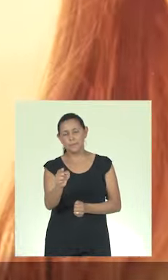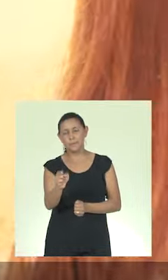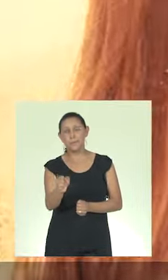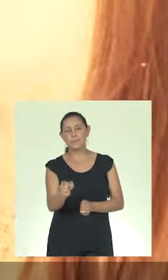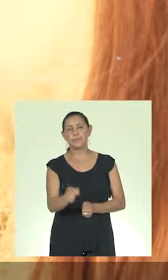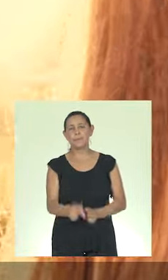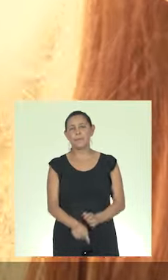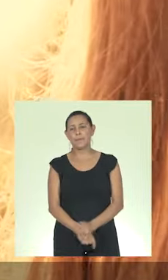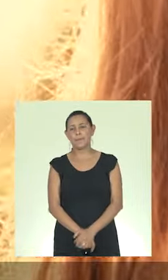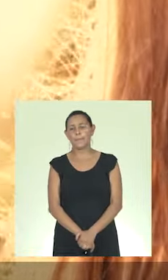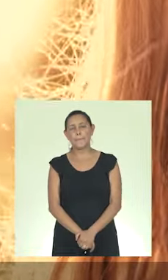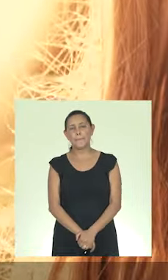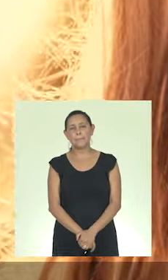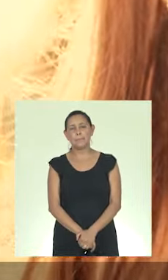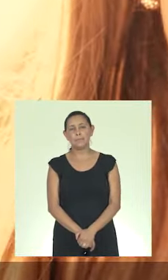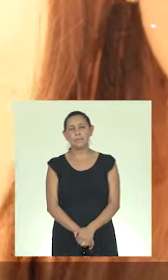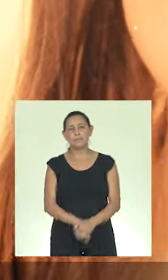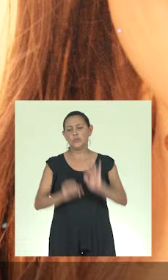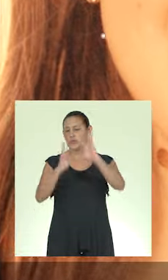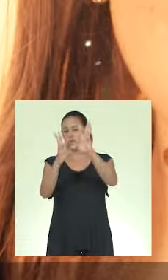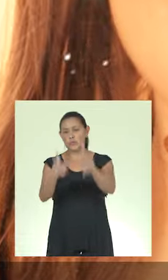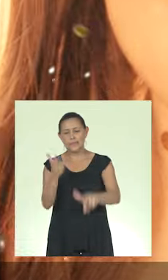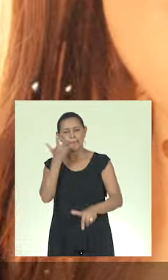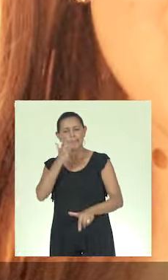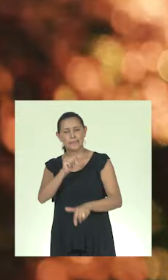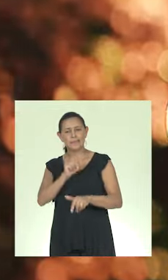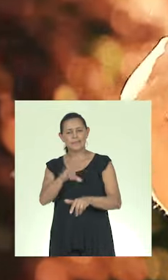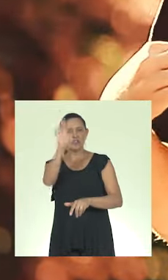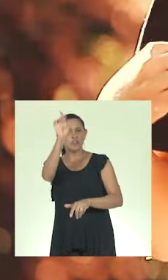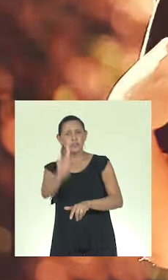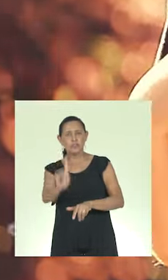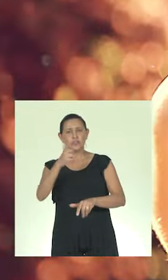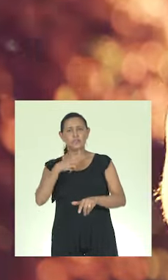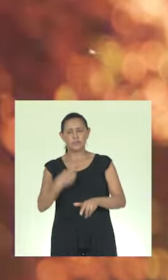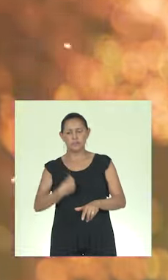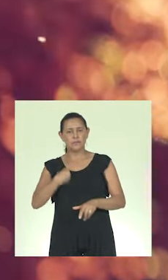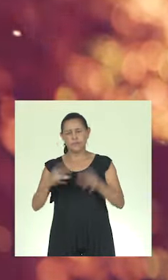Toda criança tem direito à vida e à liberdade.